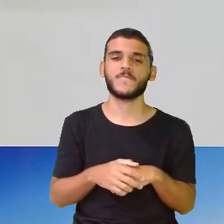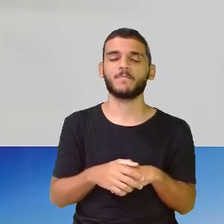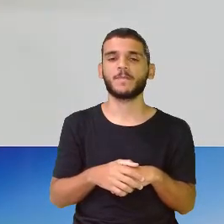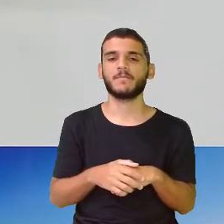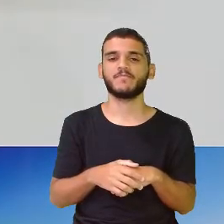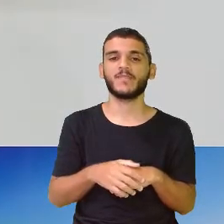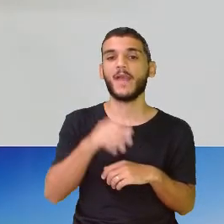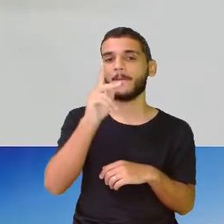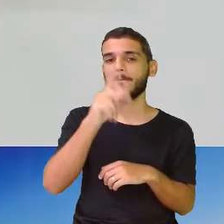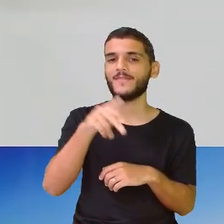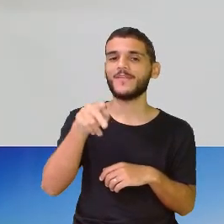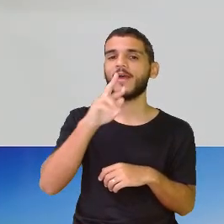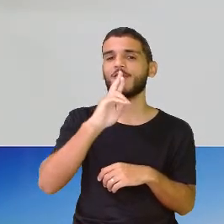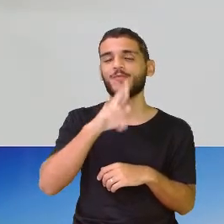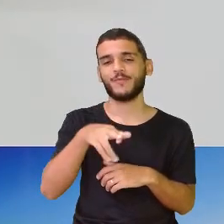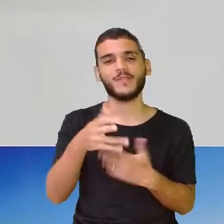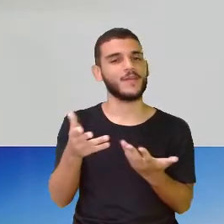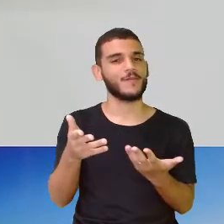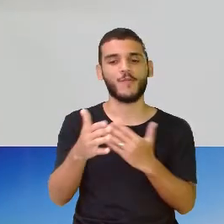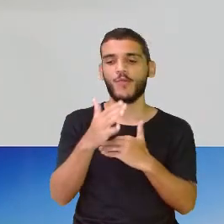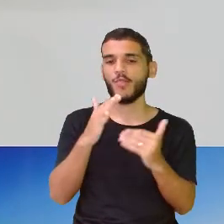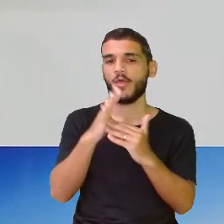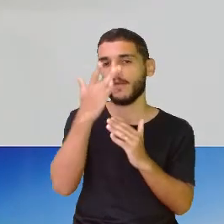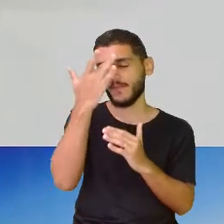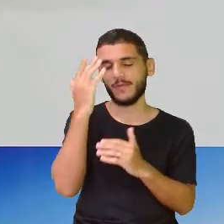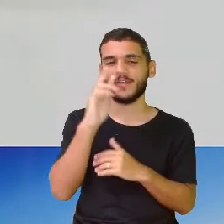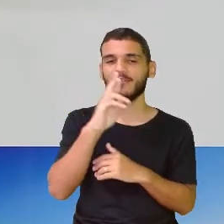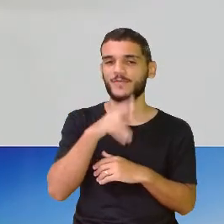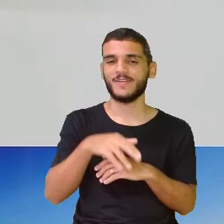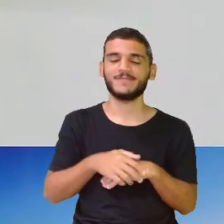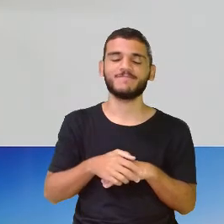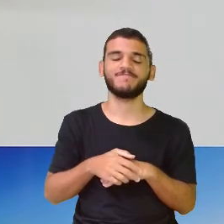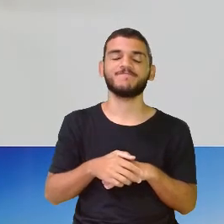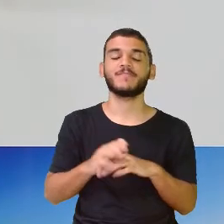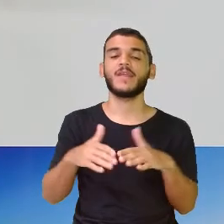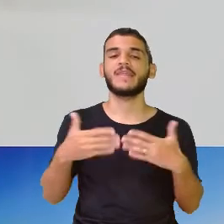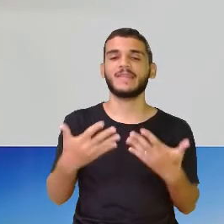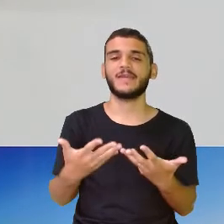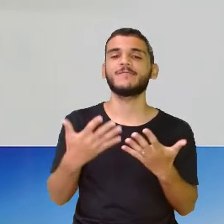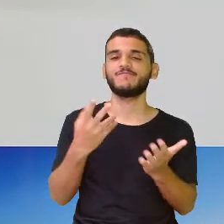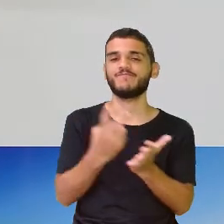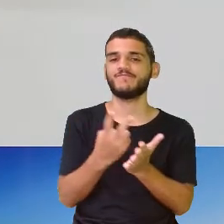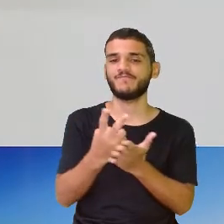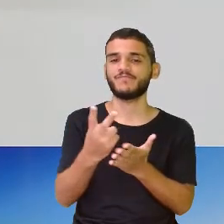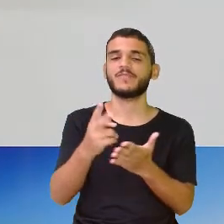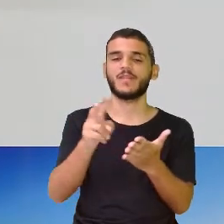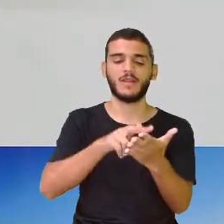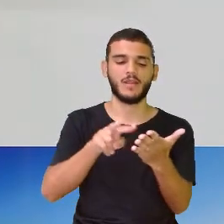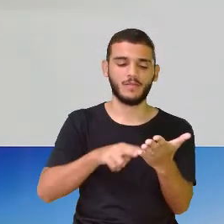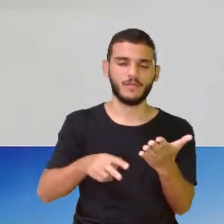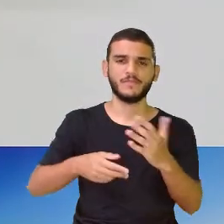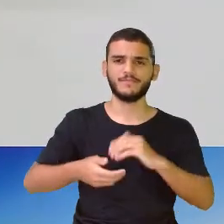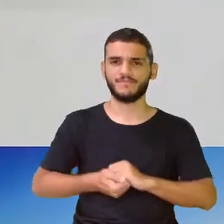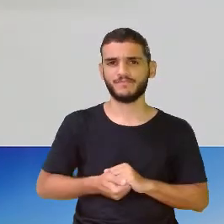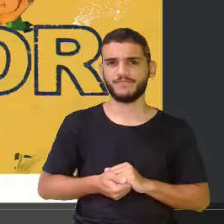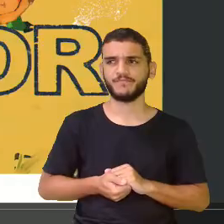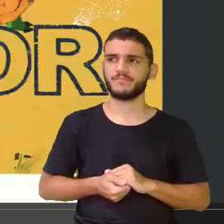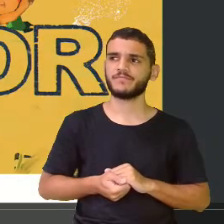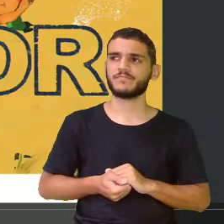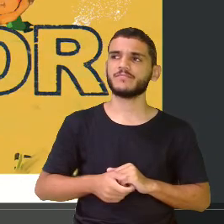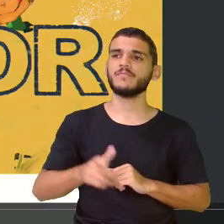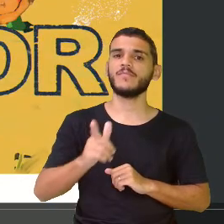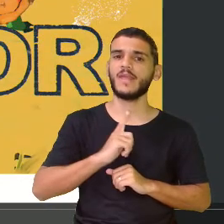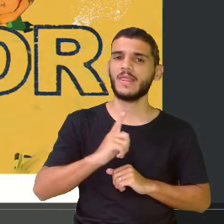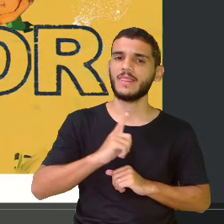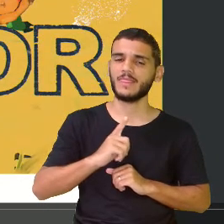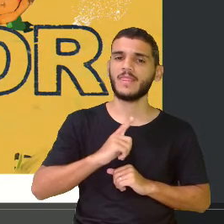também já falei. Pensem aí vocês. Então, vamos seguir aqui a nossa leitura? Olha só. Existem